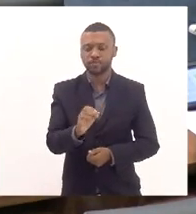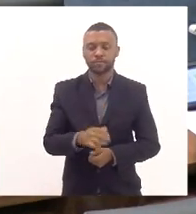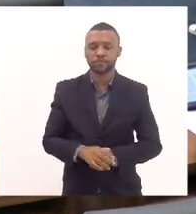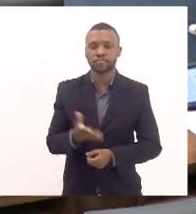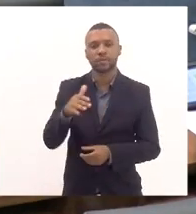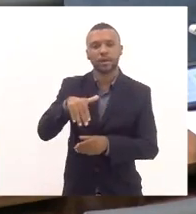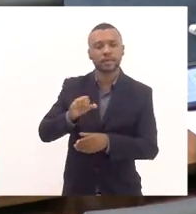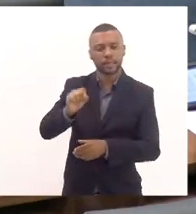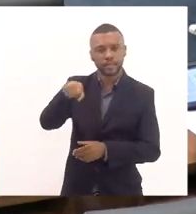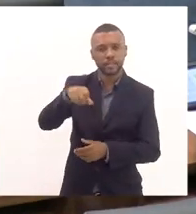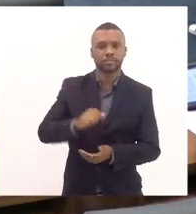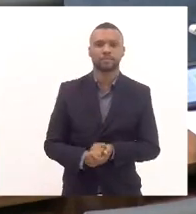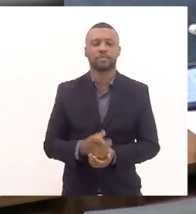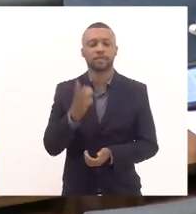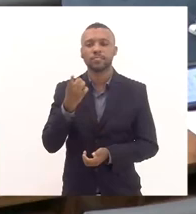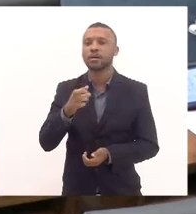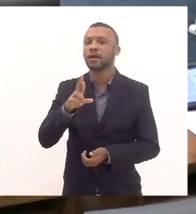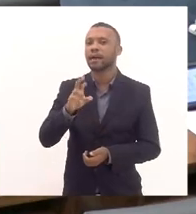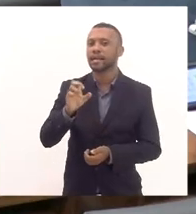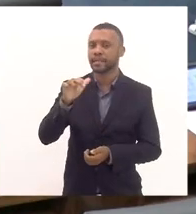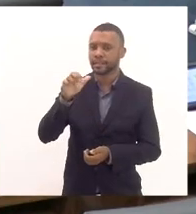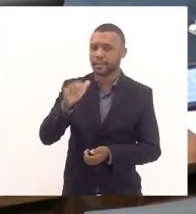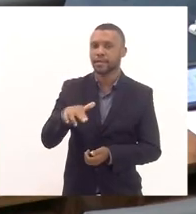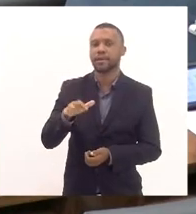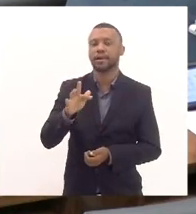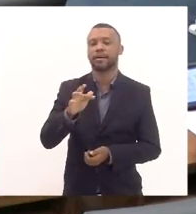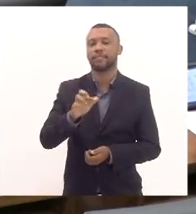ele tava do Renan Ferreirinha